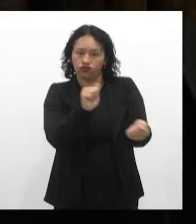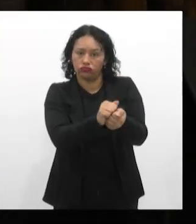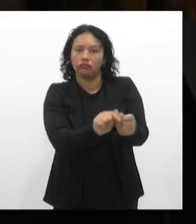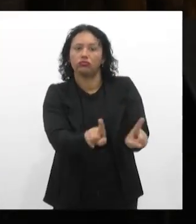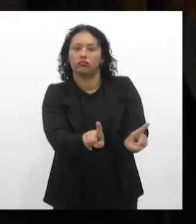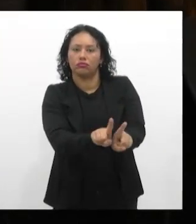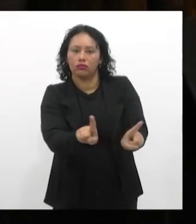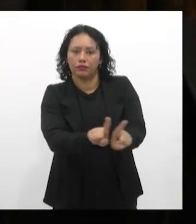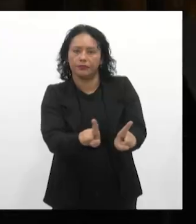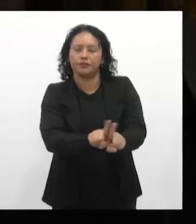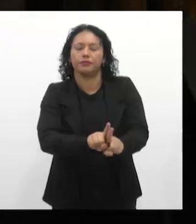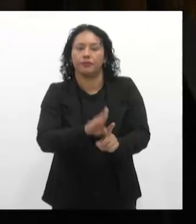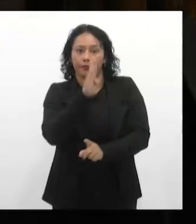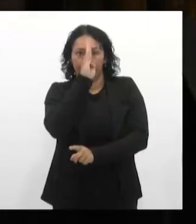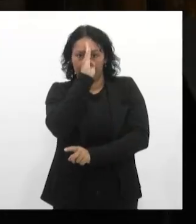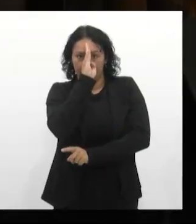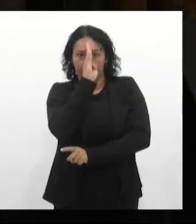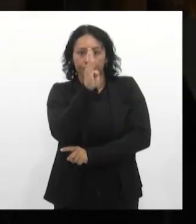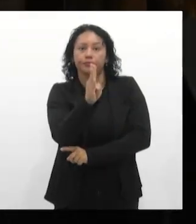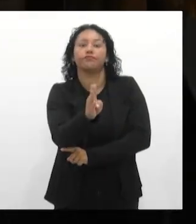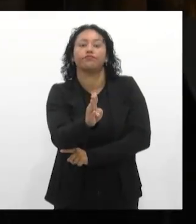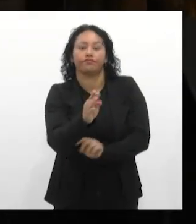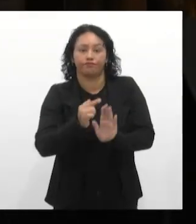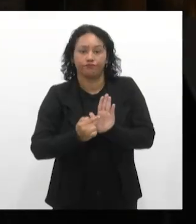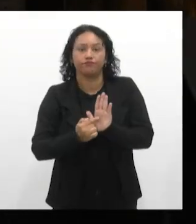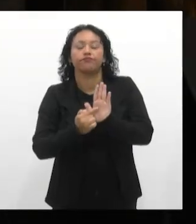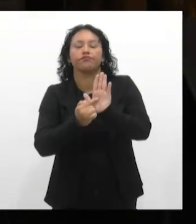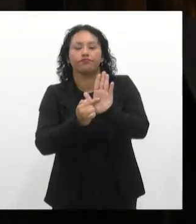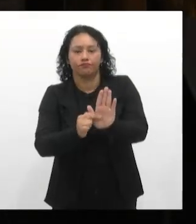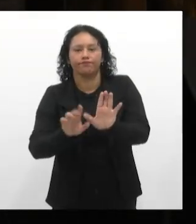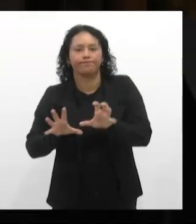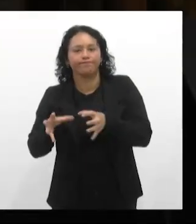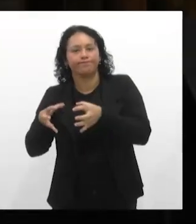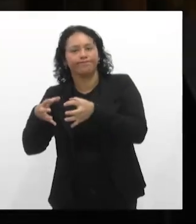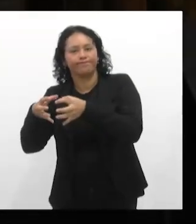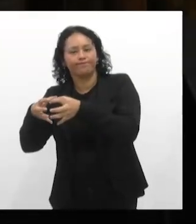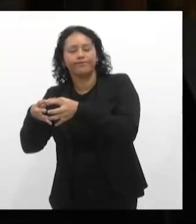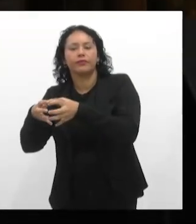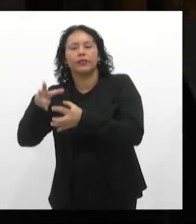e, principalmente, do conjunto de